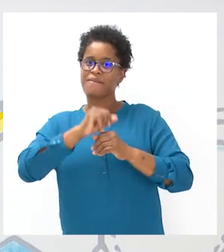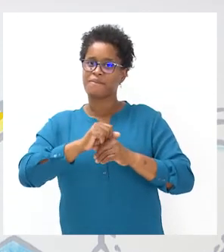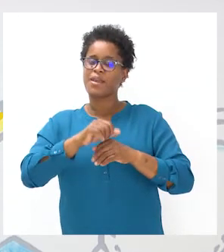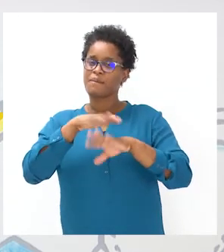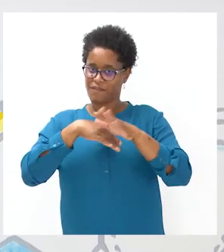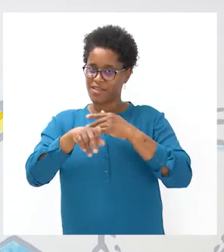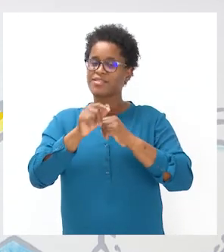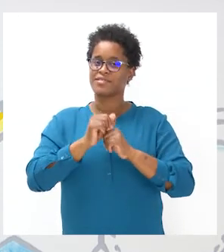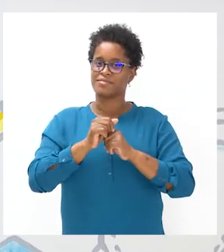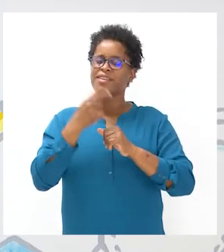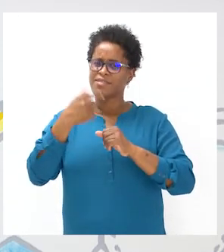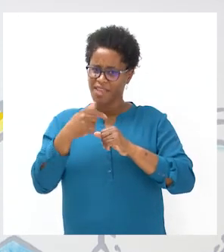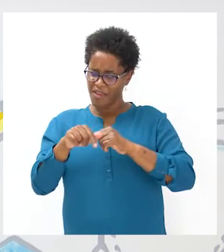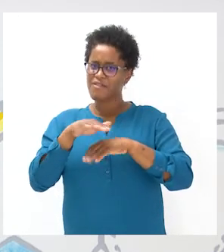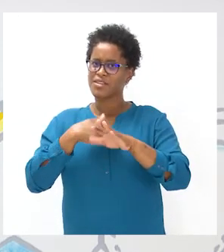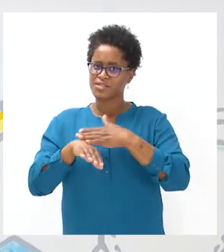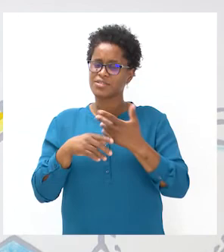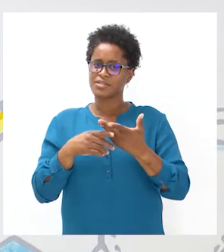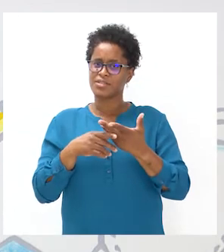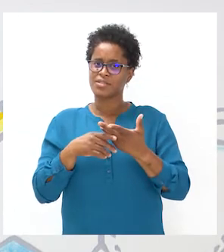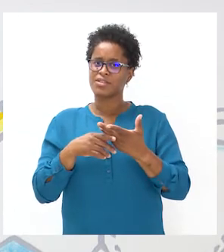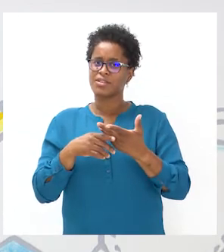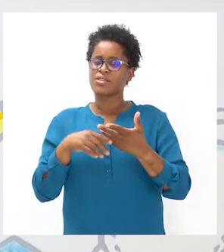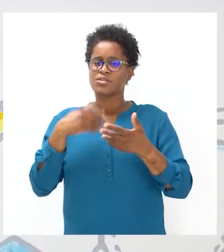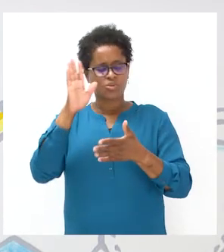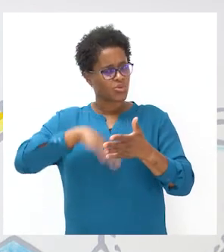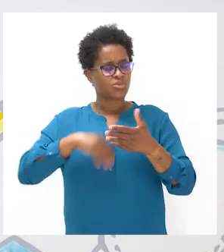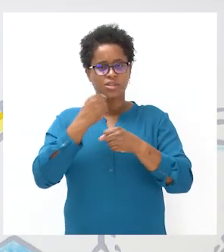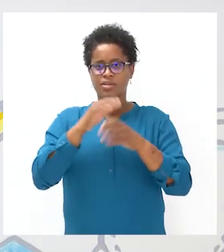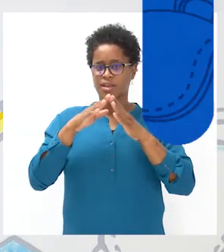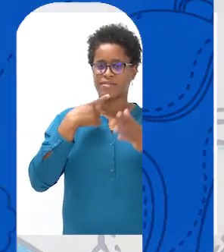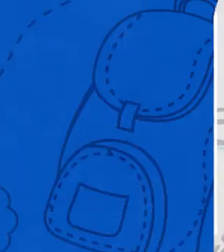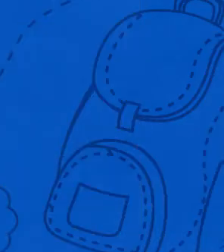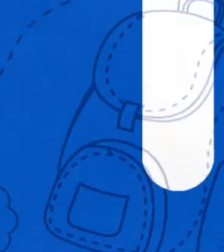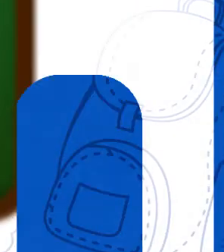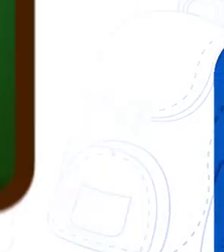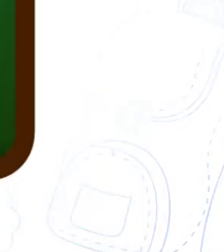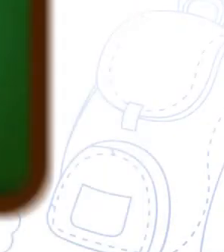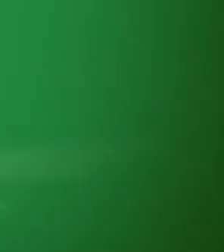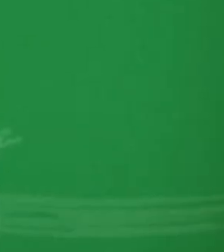para fazer. Devem fazer os trabalhos de casa, certo?